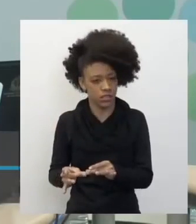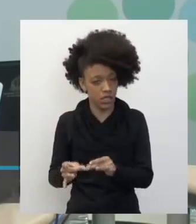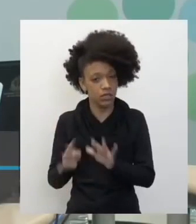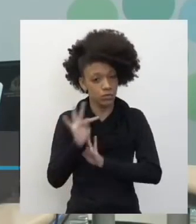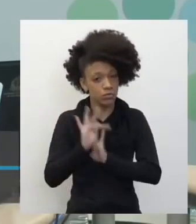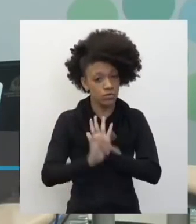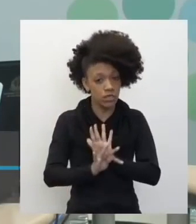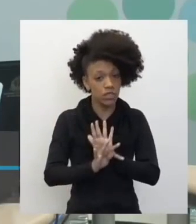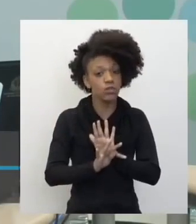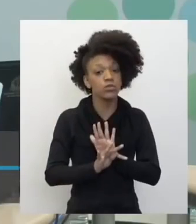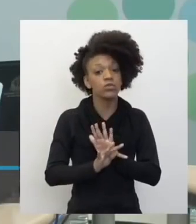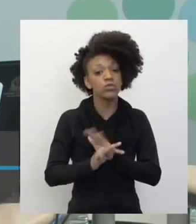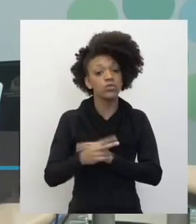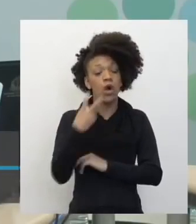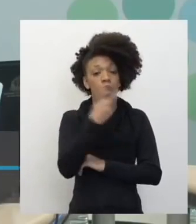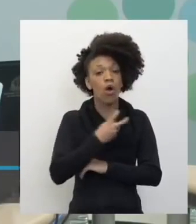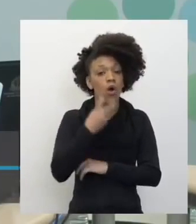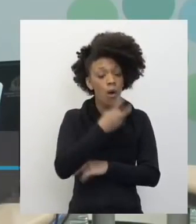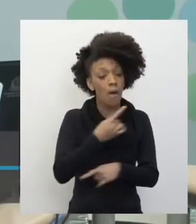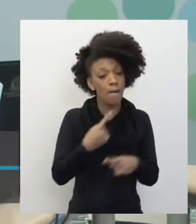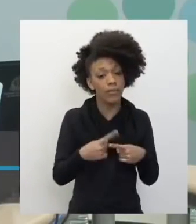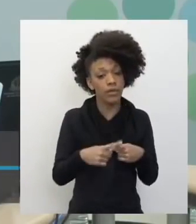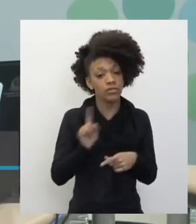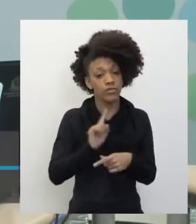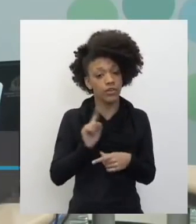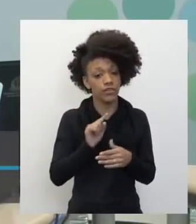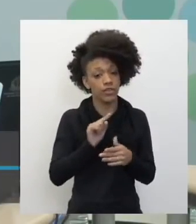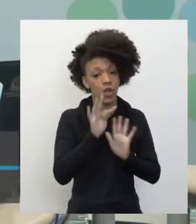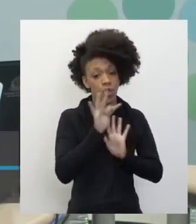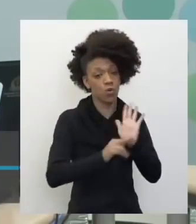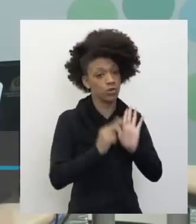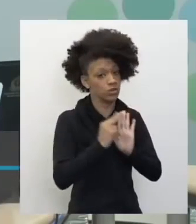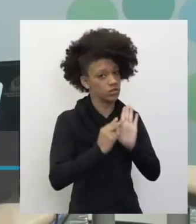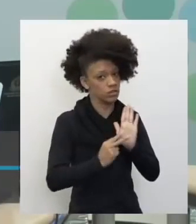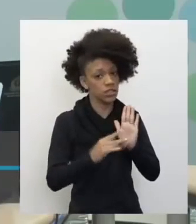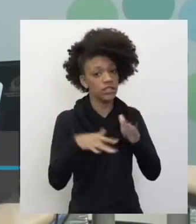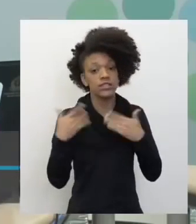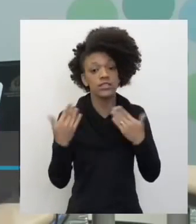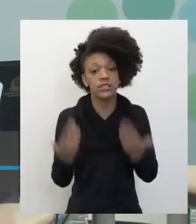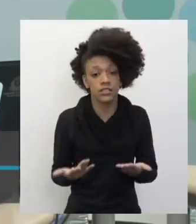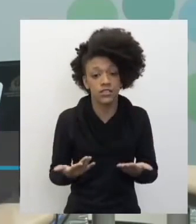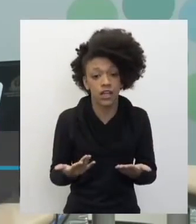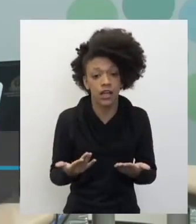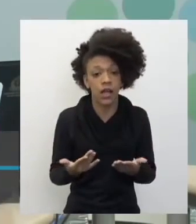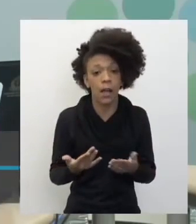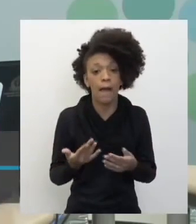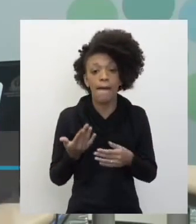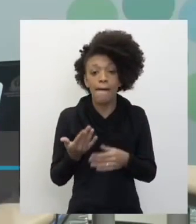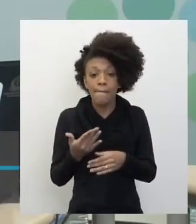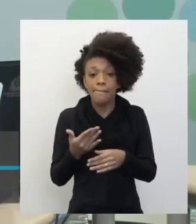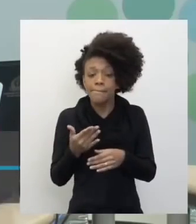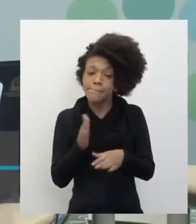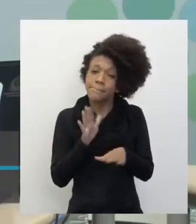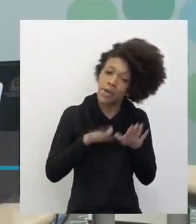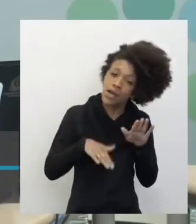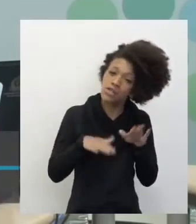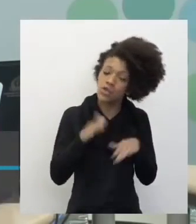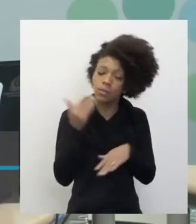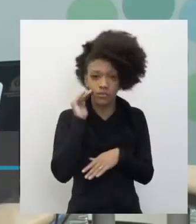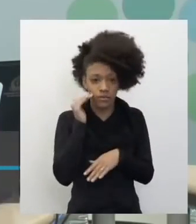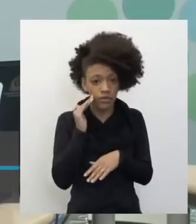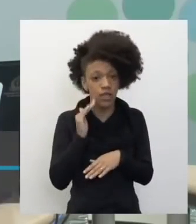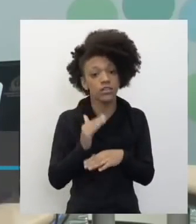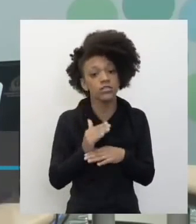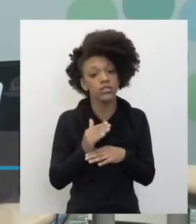texto oral, porque eles não vão ver o texto escrito. Então, para ficar mais ou menos fácil de entender, a